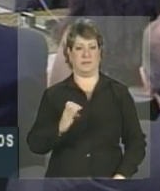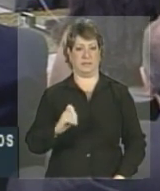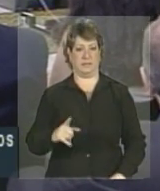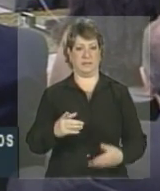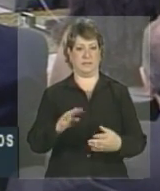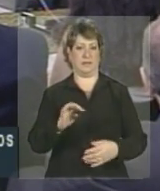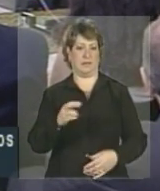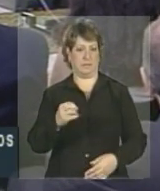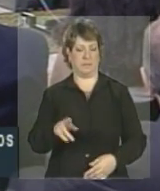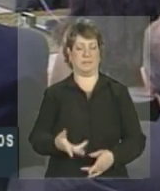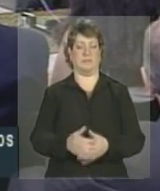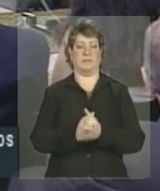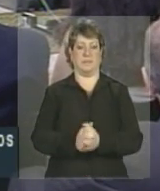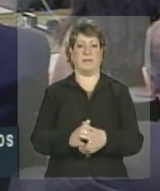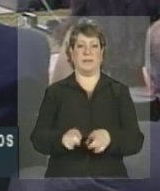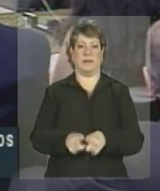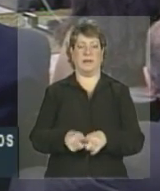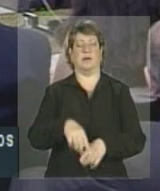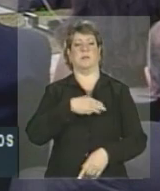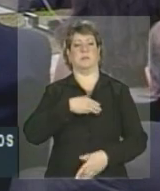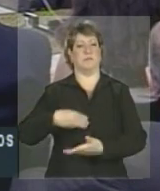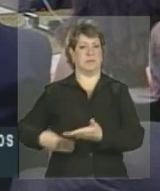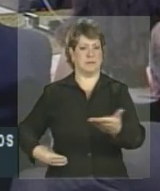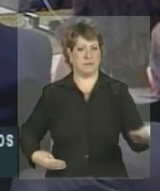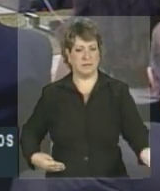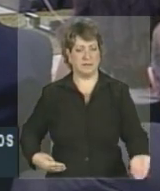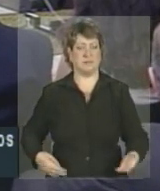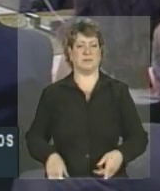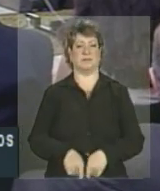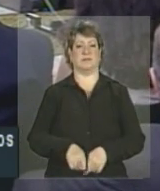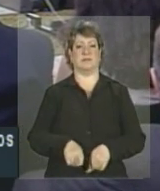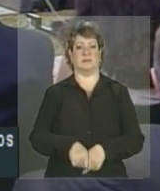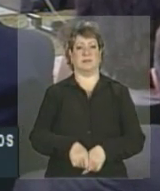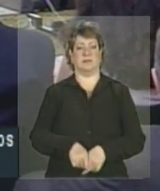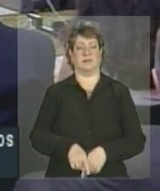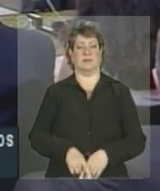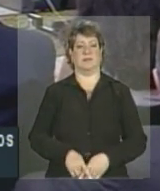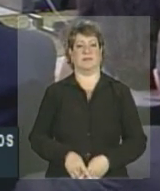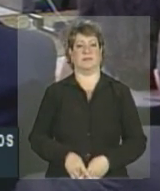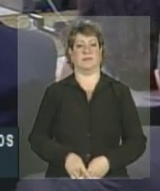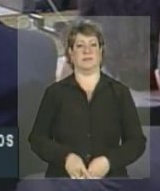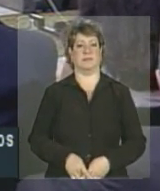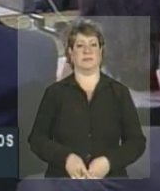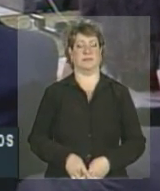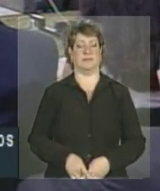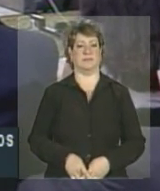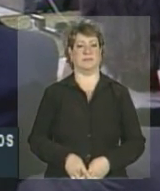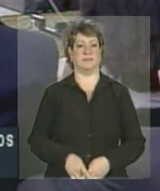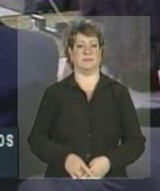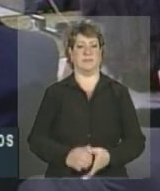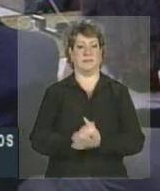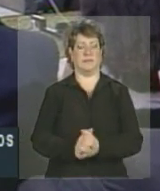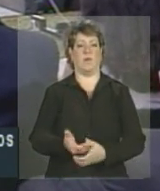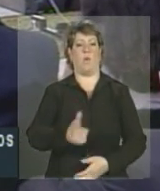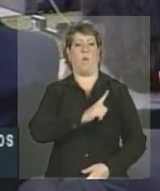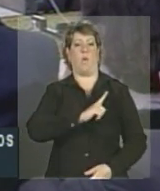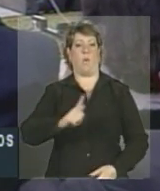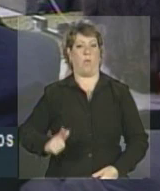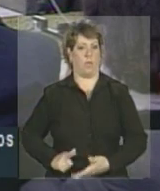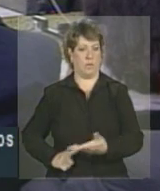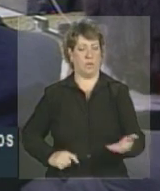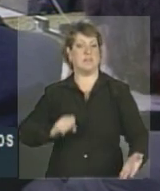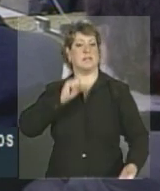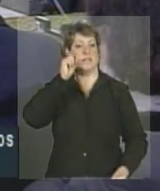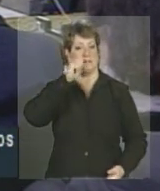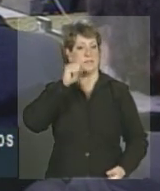da República, saudando os ministros aqui presentes e aos governadores, aos